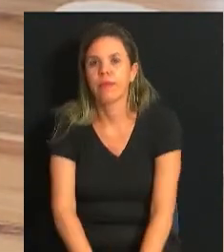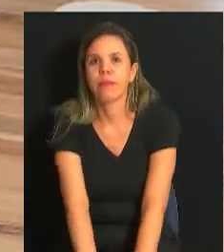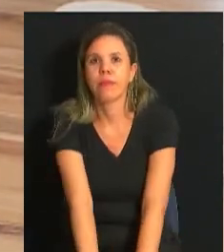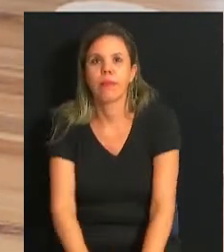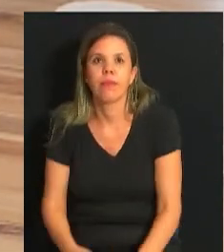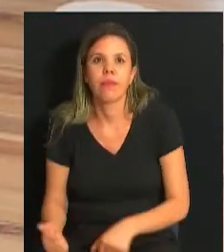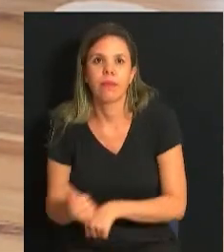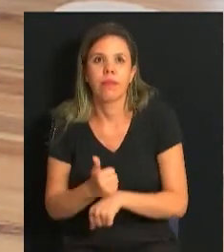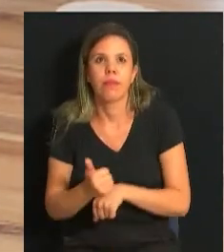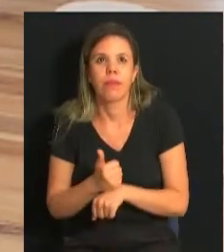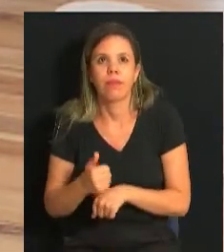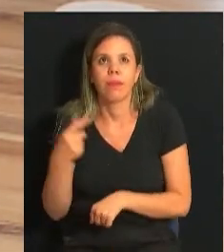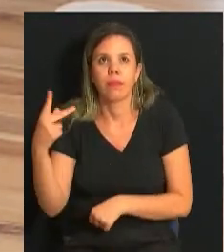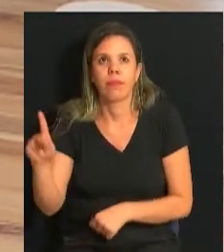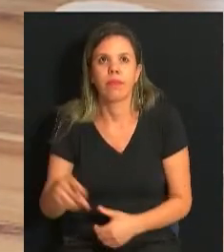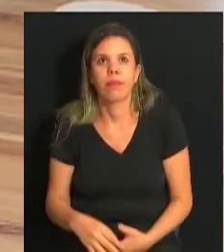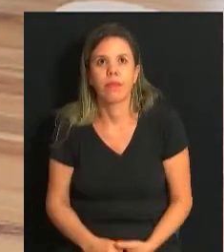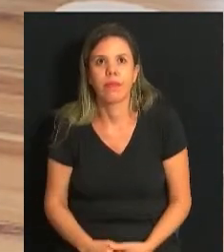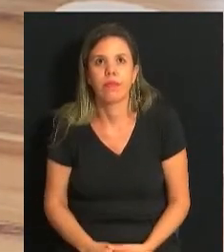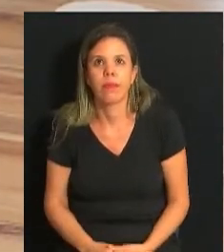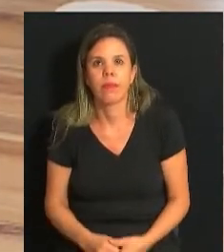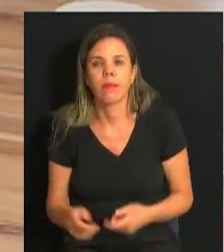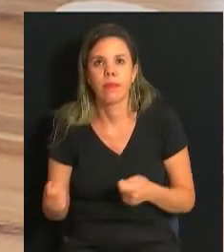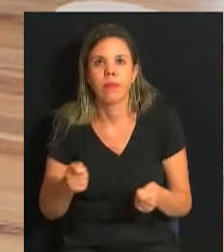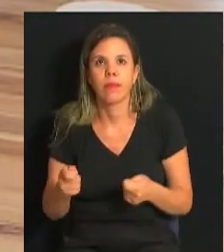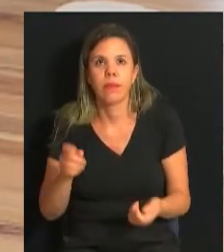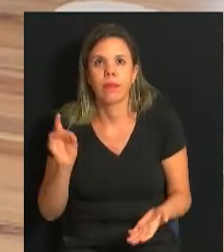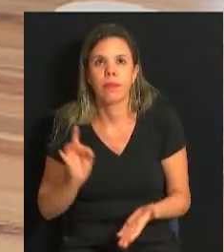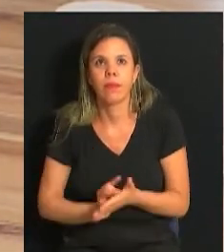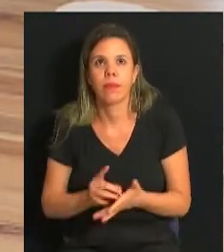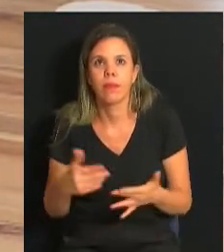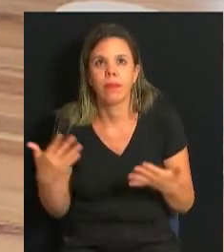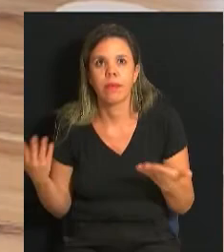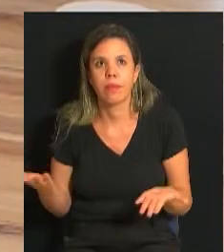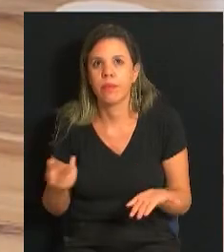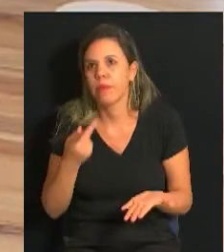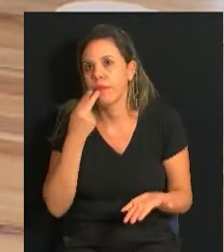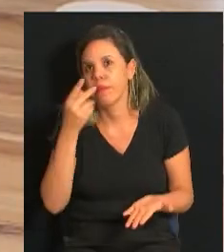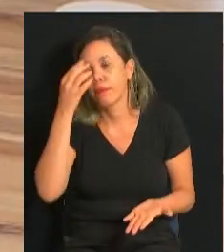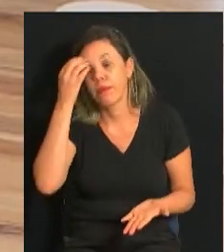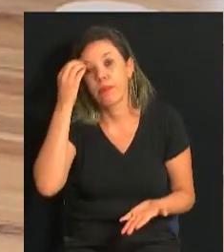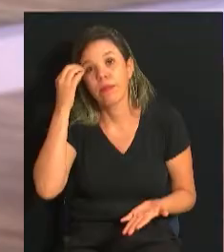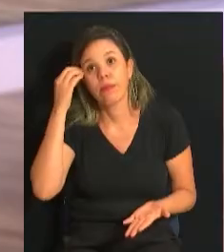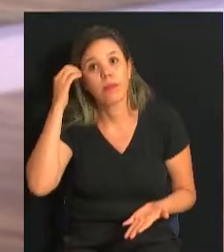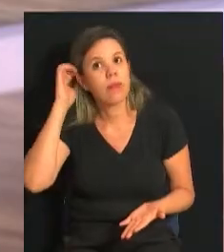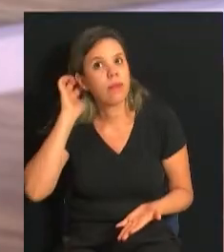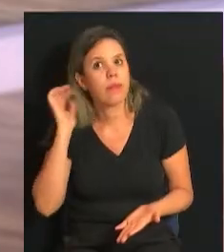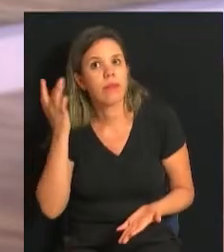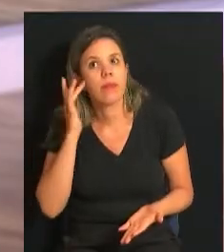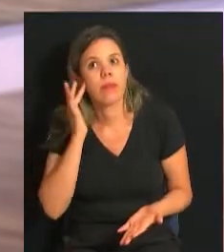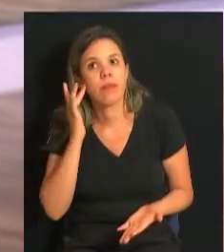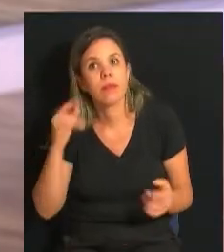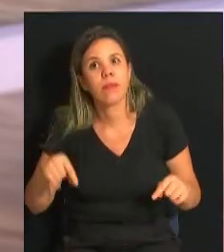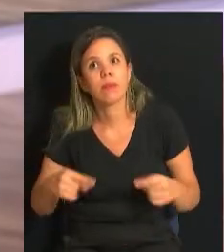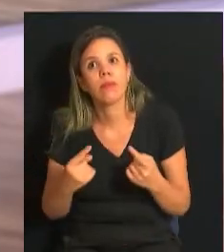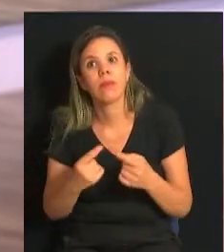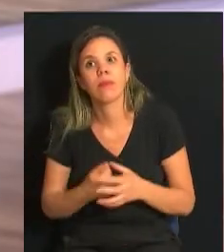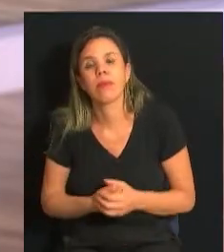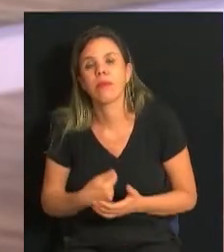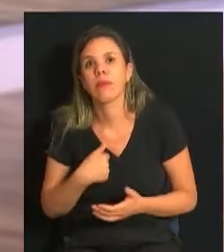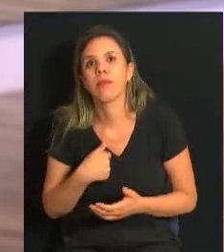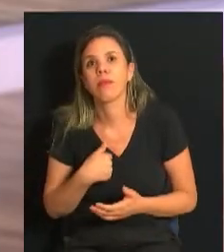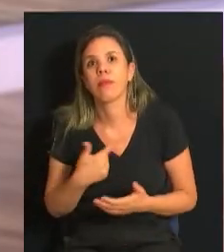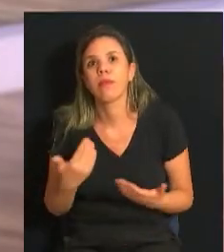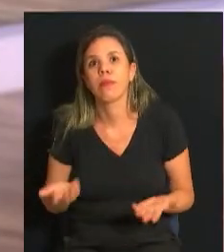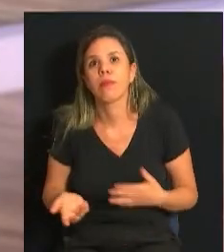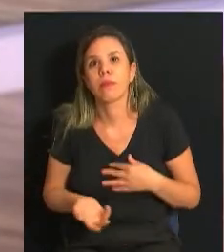sua profissão Ester a realidade pato com essa situação que você falou eu acho que nós desafio para mim